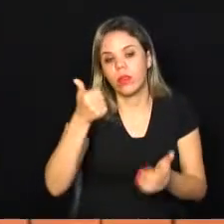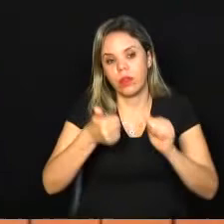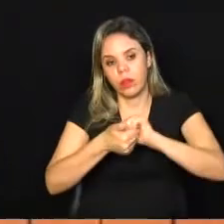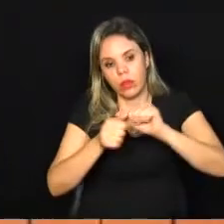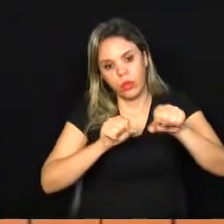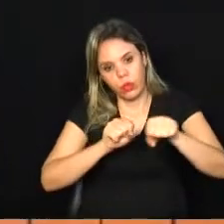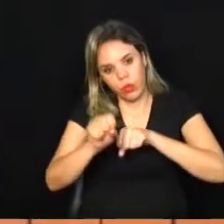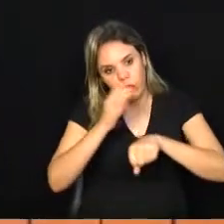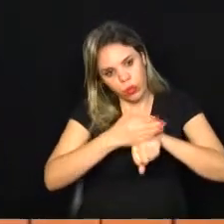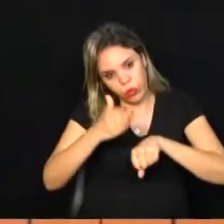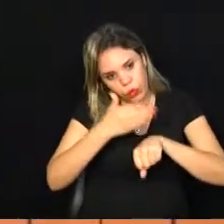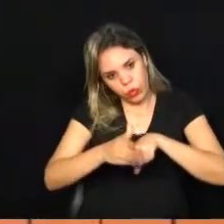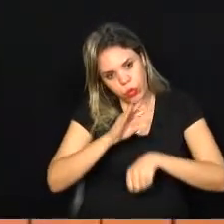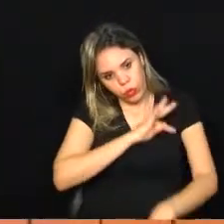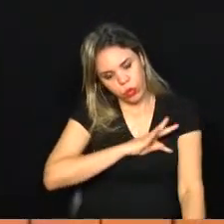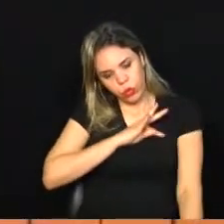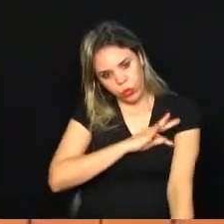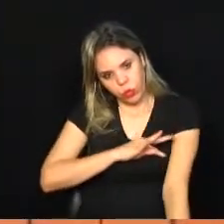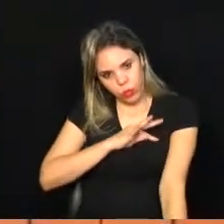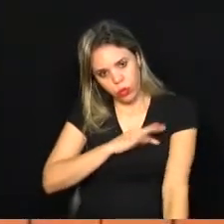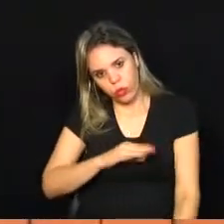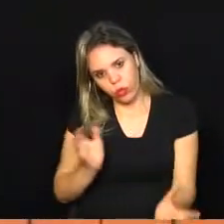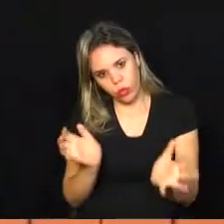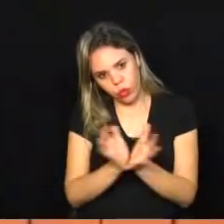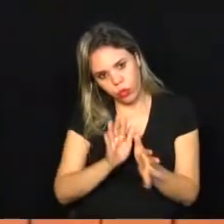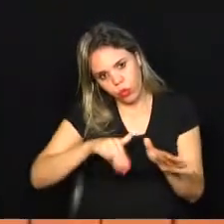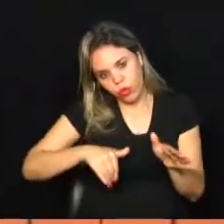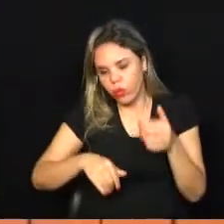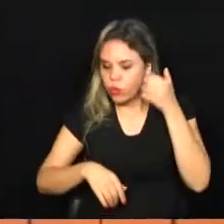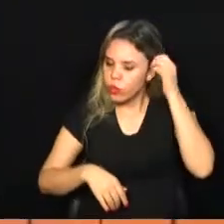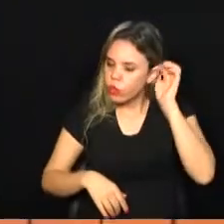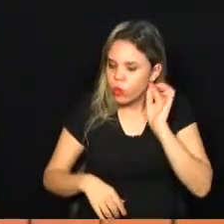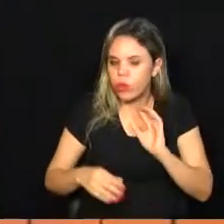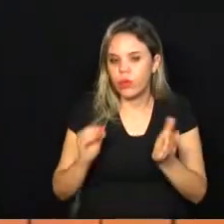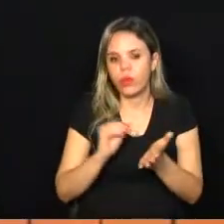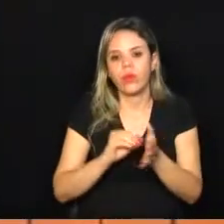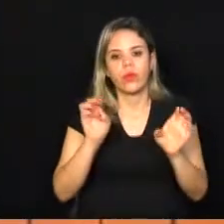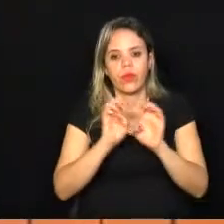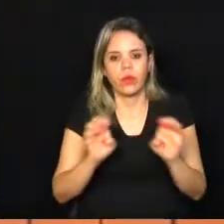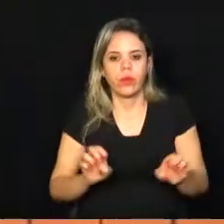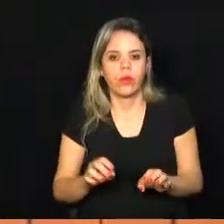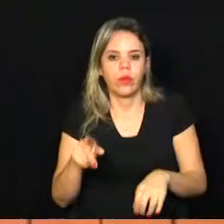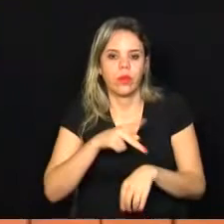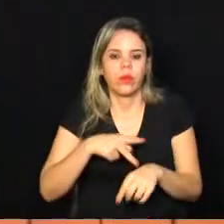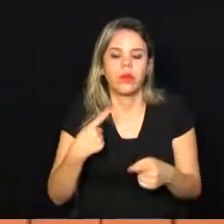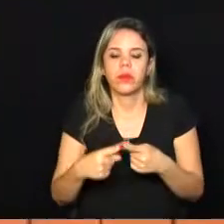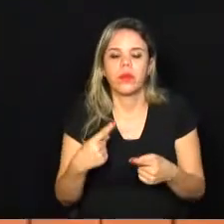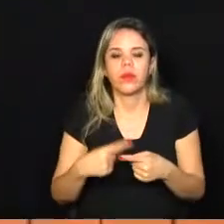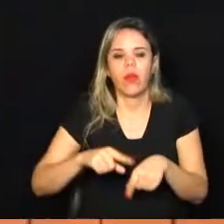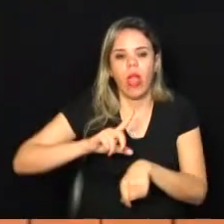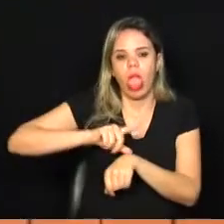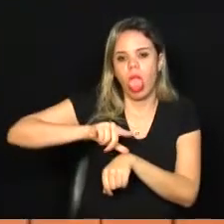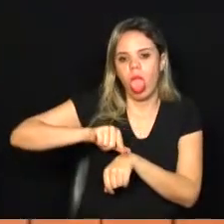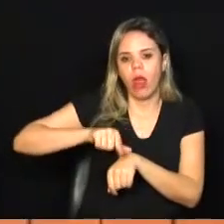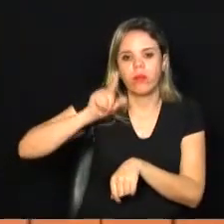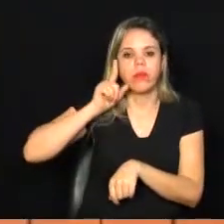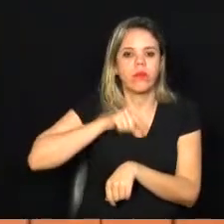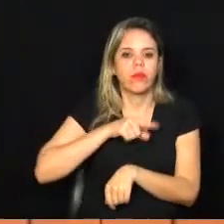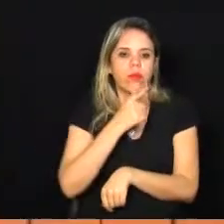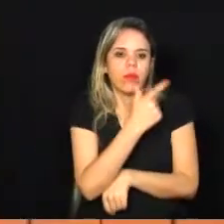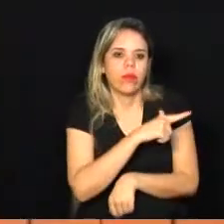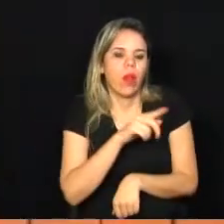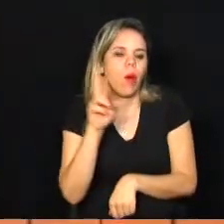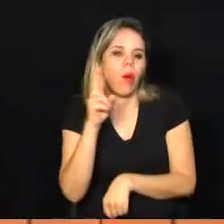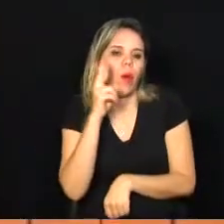de treinadores, dos clubes, questão de estrutura, por que o país está bem atrás dos Estados Unidos,